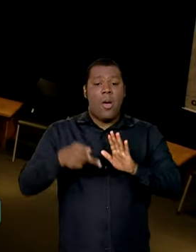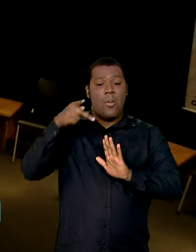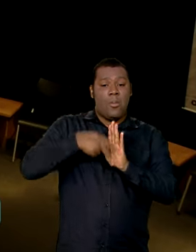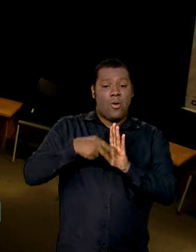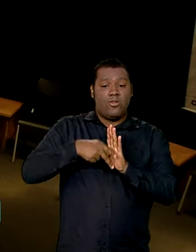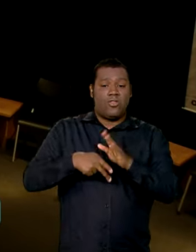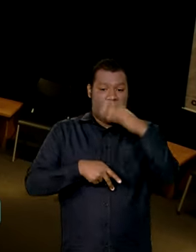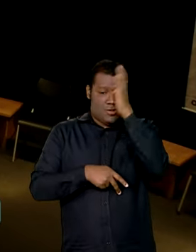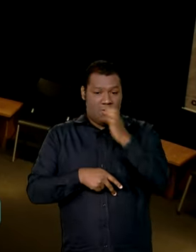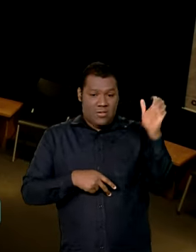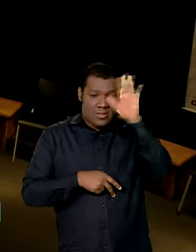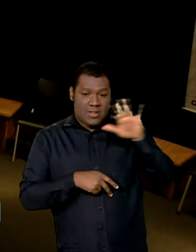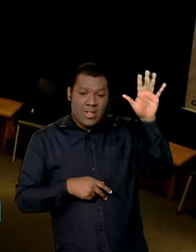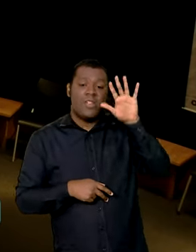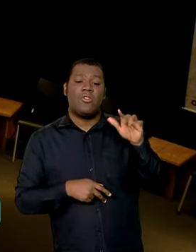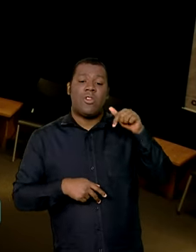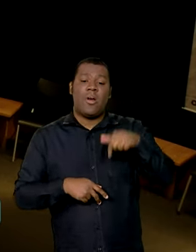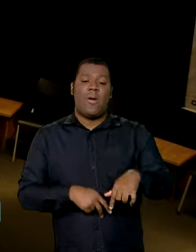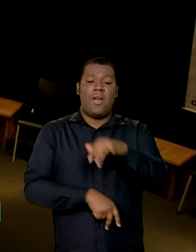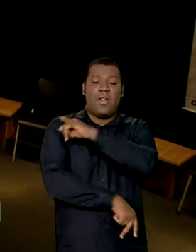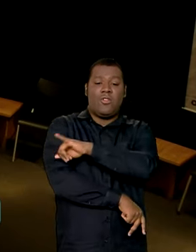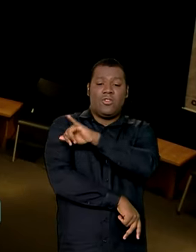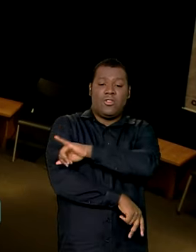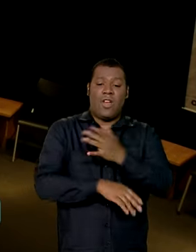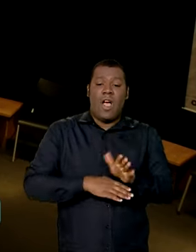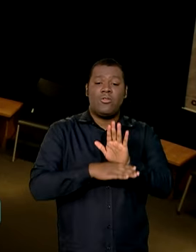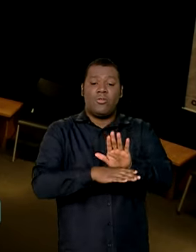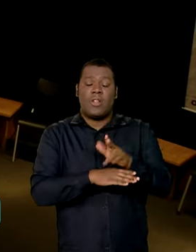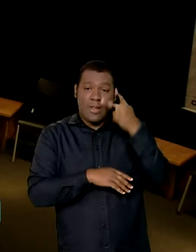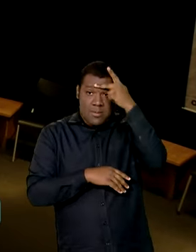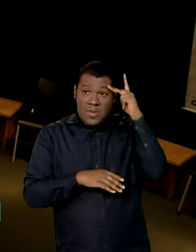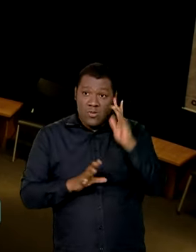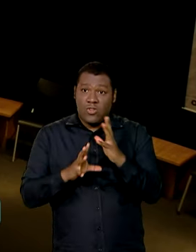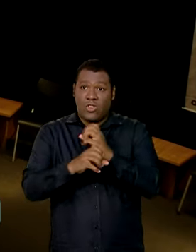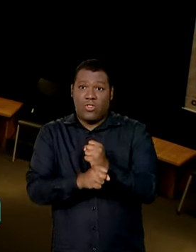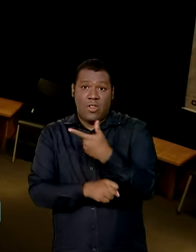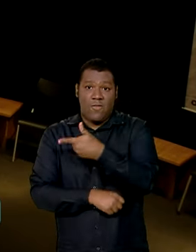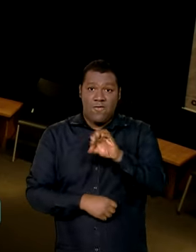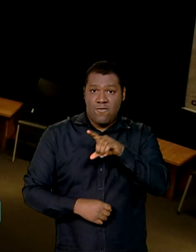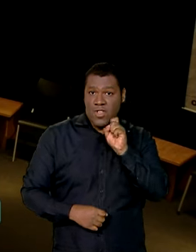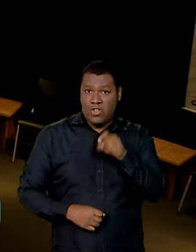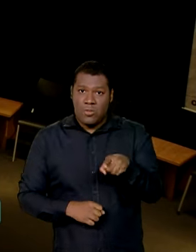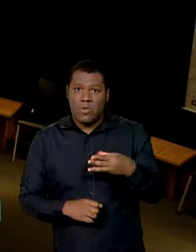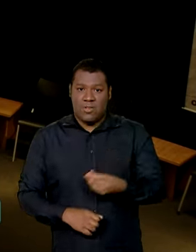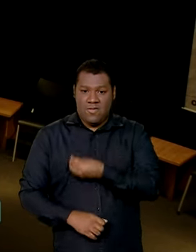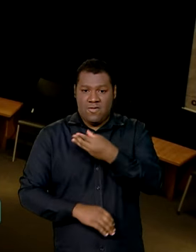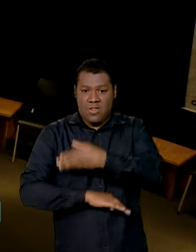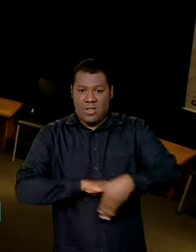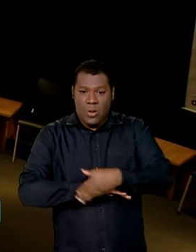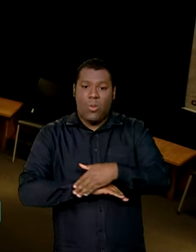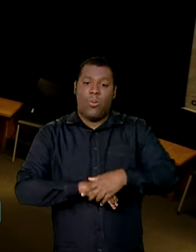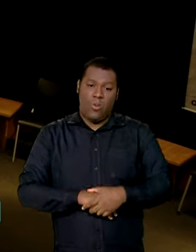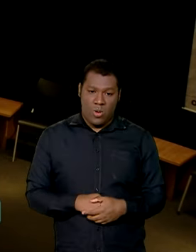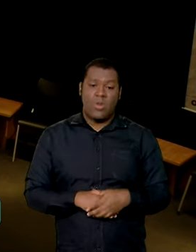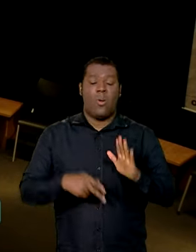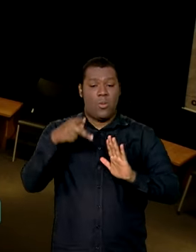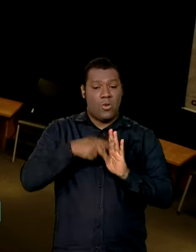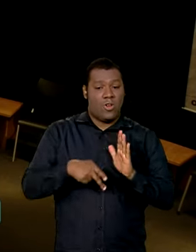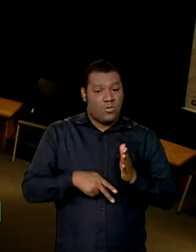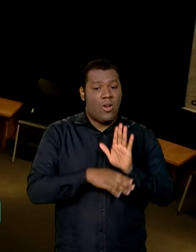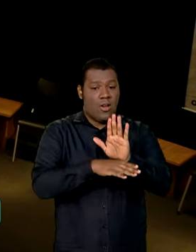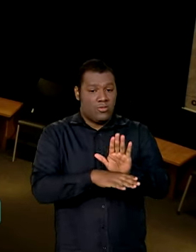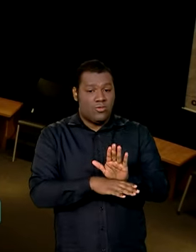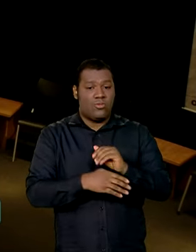no município. Cerca de 20 mil pessoas em situação de rua devem ser beneficiadas pelo programa, de acordo com o